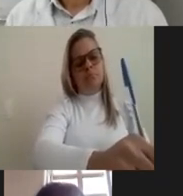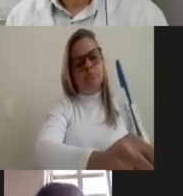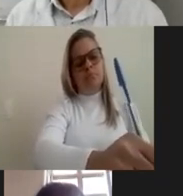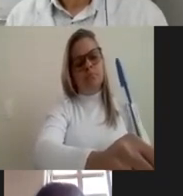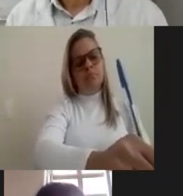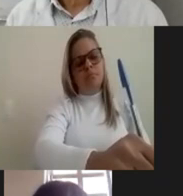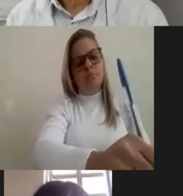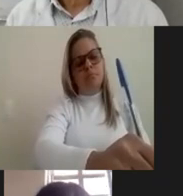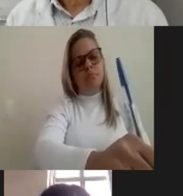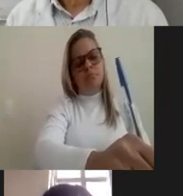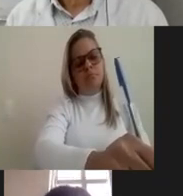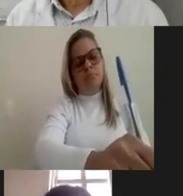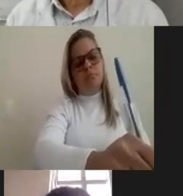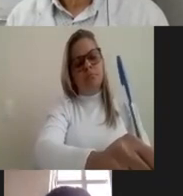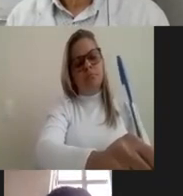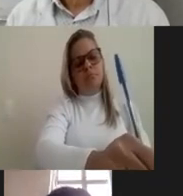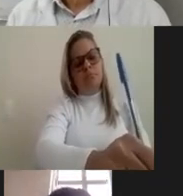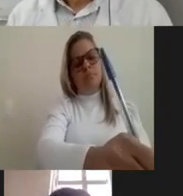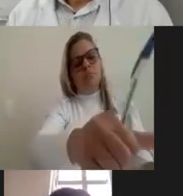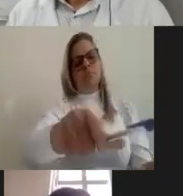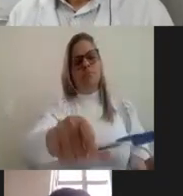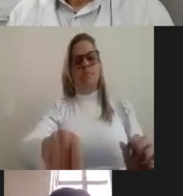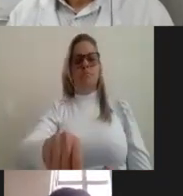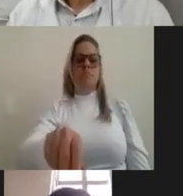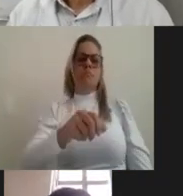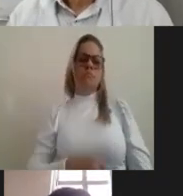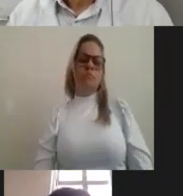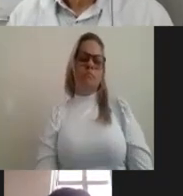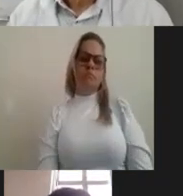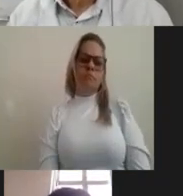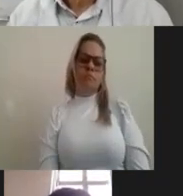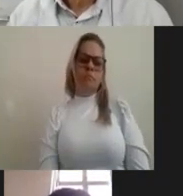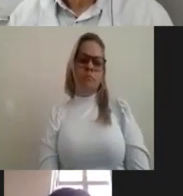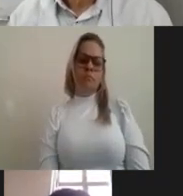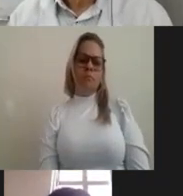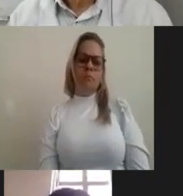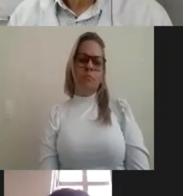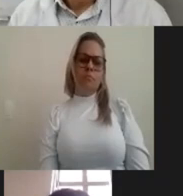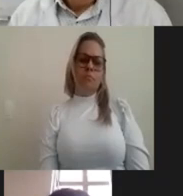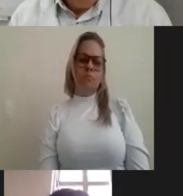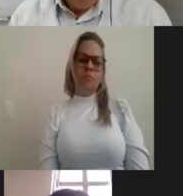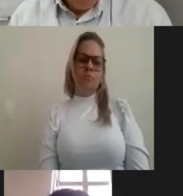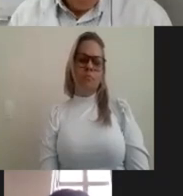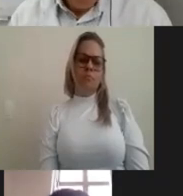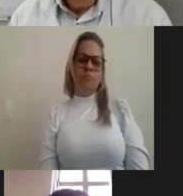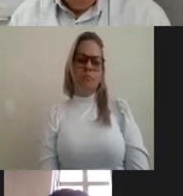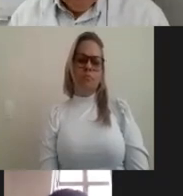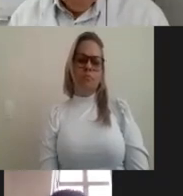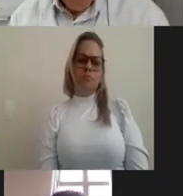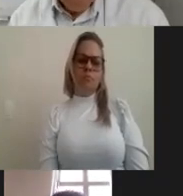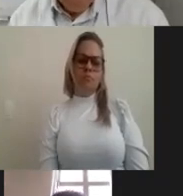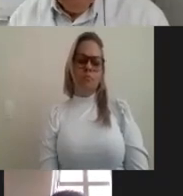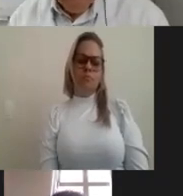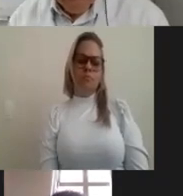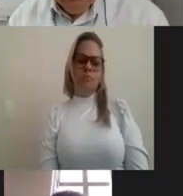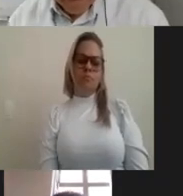eu consigo, por exemplo, se chegar um cliente para mim, e eu observar que a dor dele é emocional,